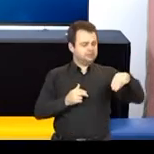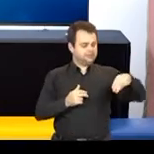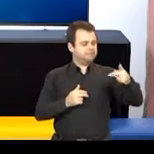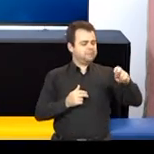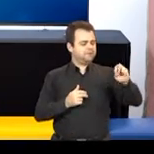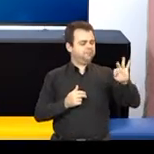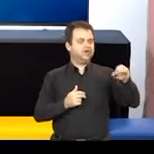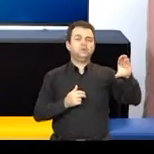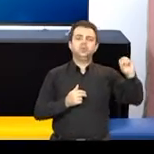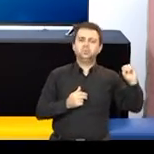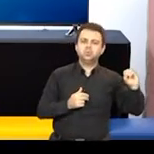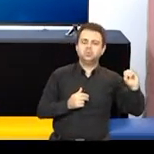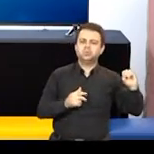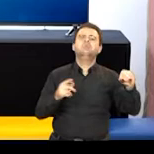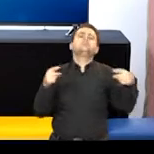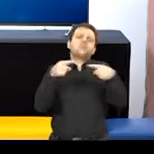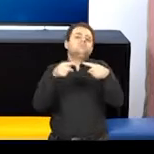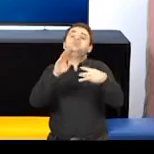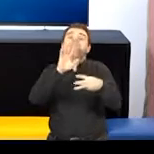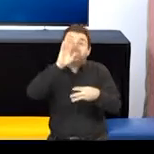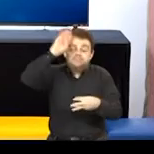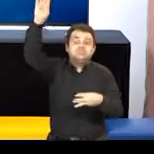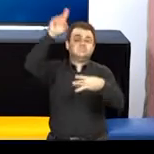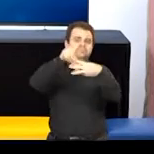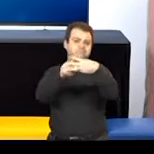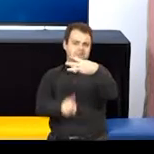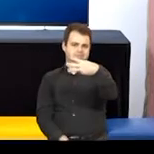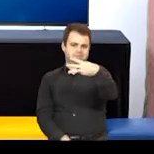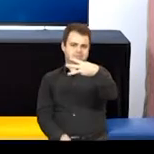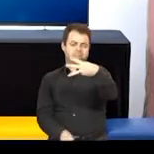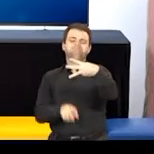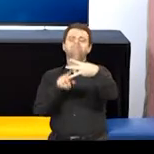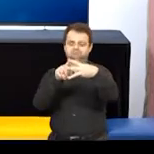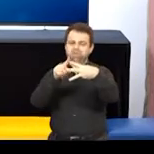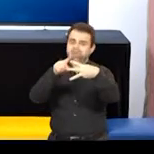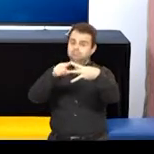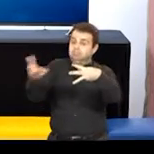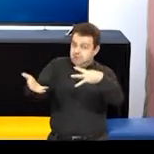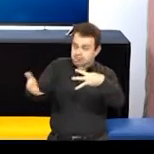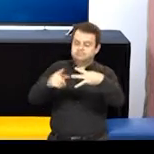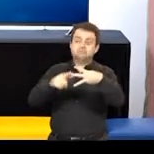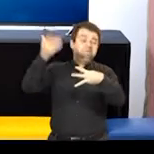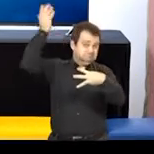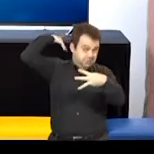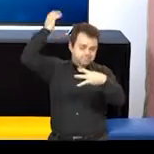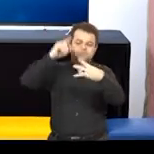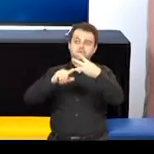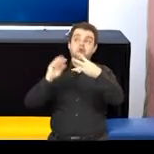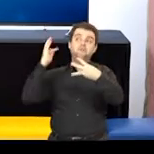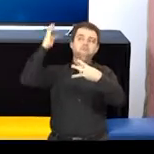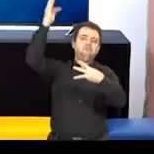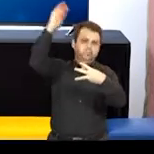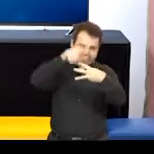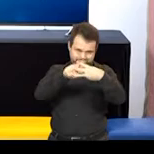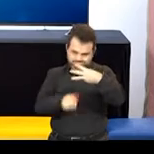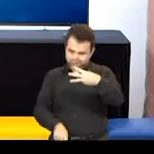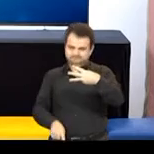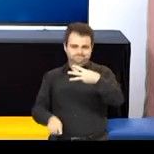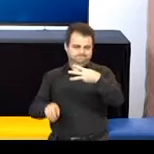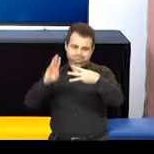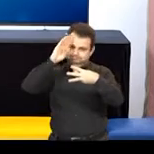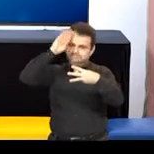mas é basicamente os 3 grandes tempos, tá? O pretérito, o presente e o futuro, tudo bem? Então, a grosso modo, nós temos no máximo aí